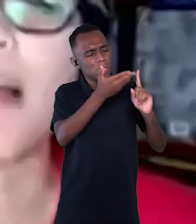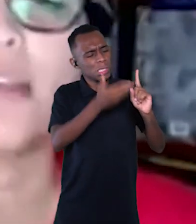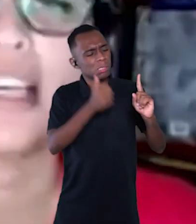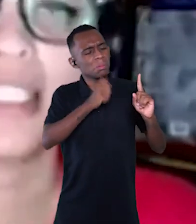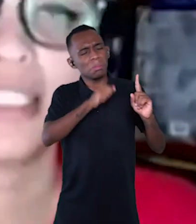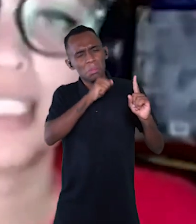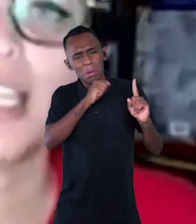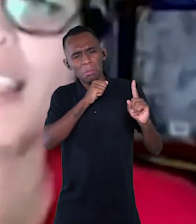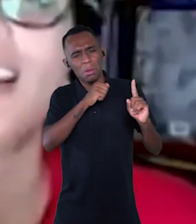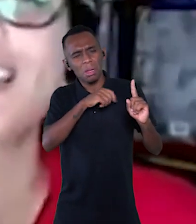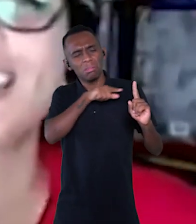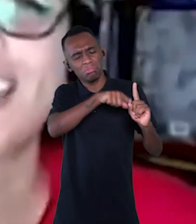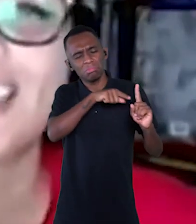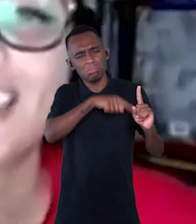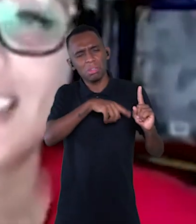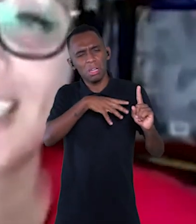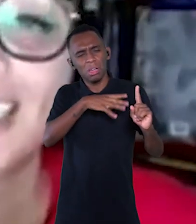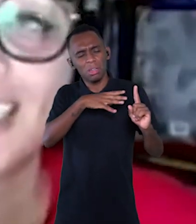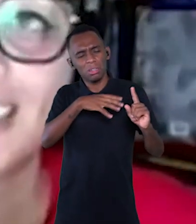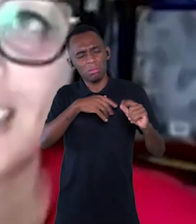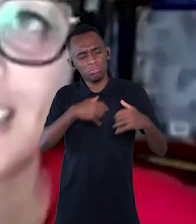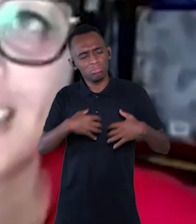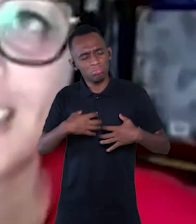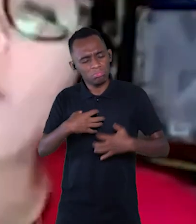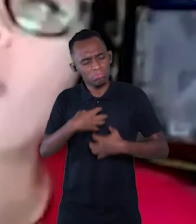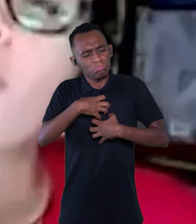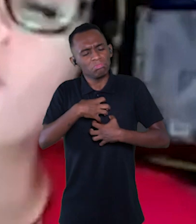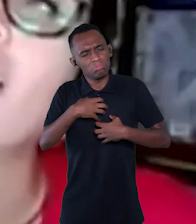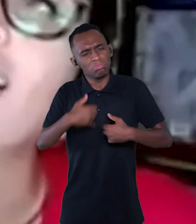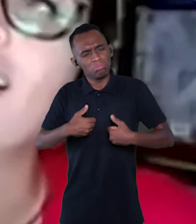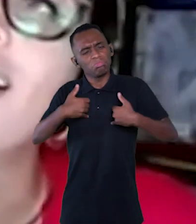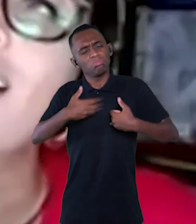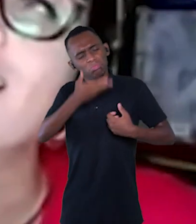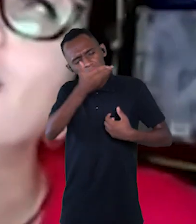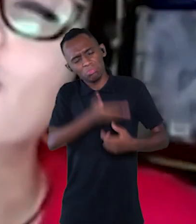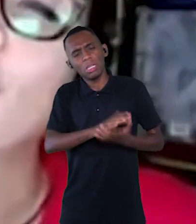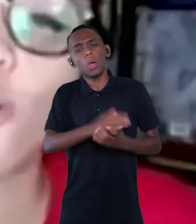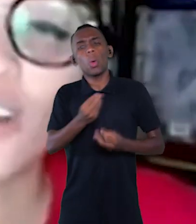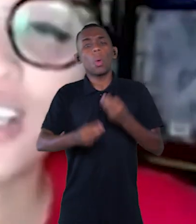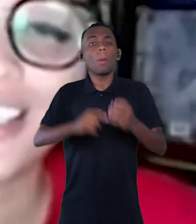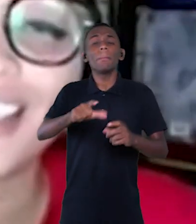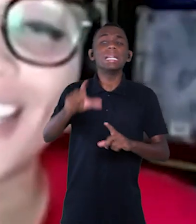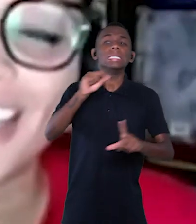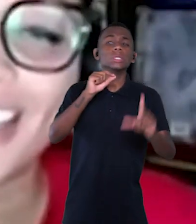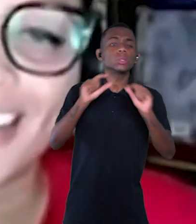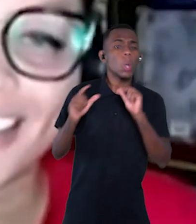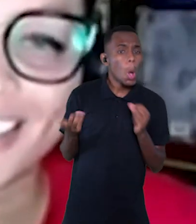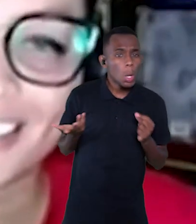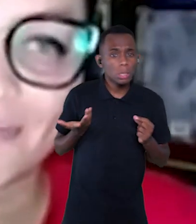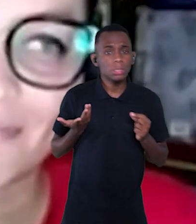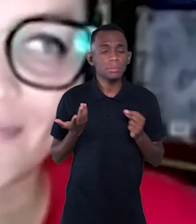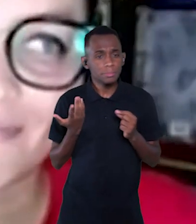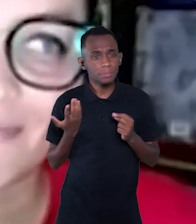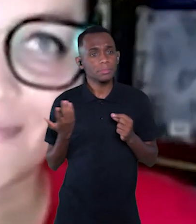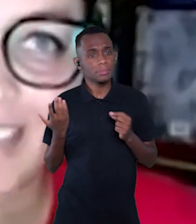no charme que ela tem, né, assim, a forma como ela escolhe